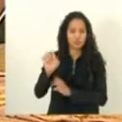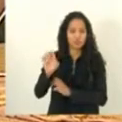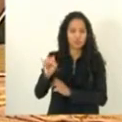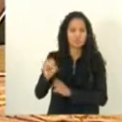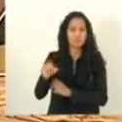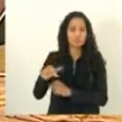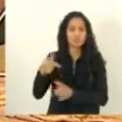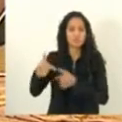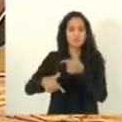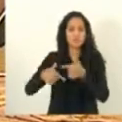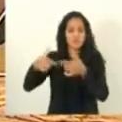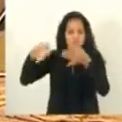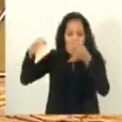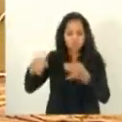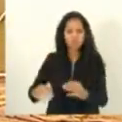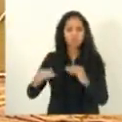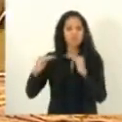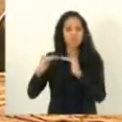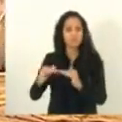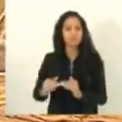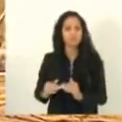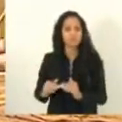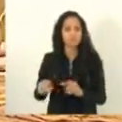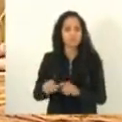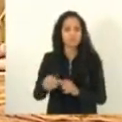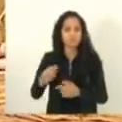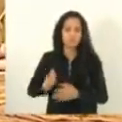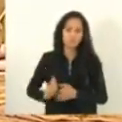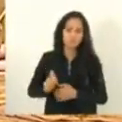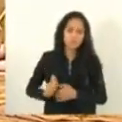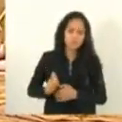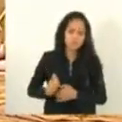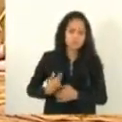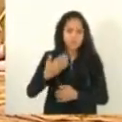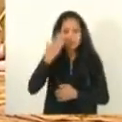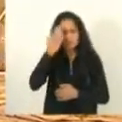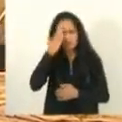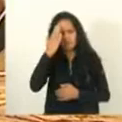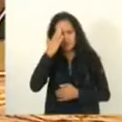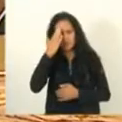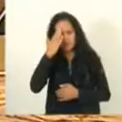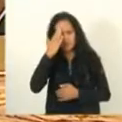de exercício do trabalho e da vivência de quem está lá.